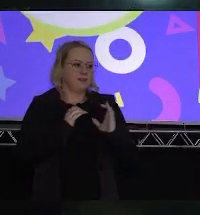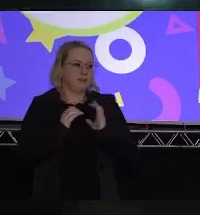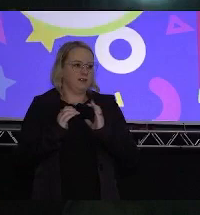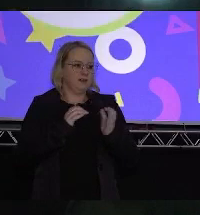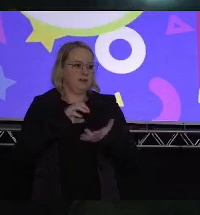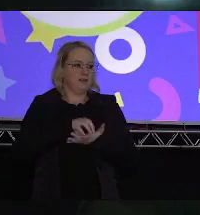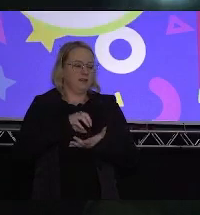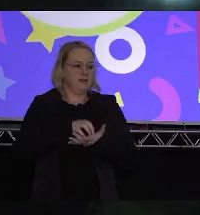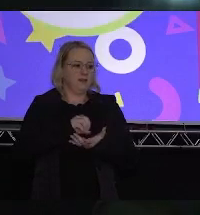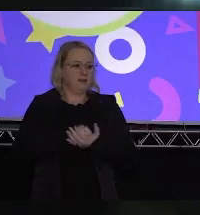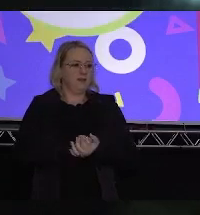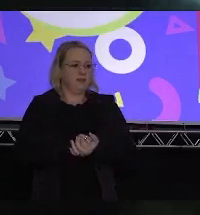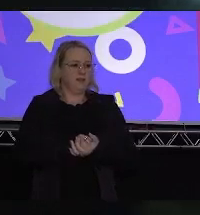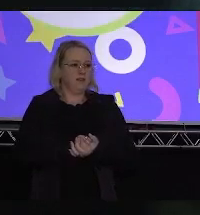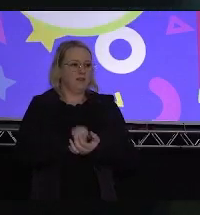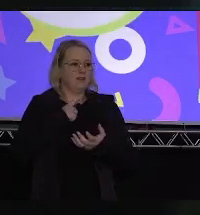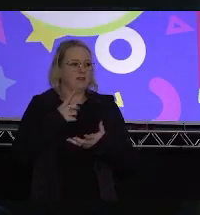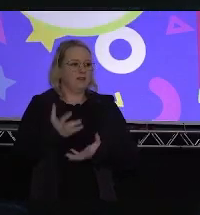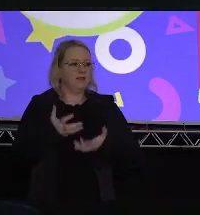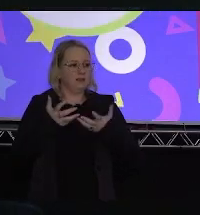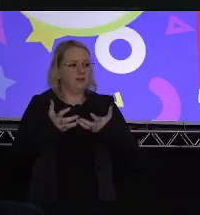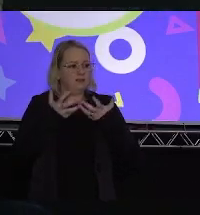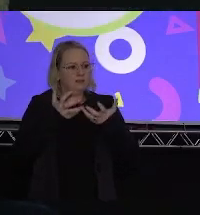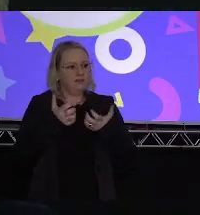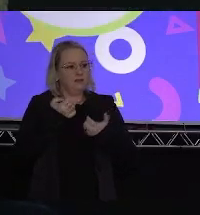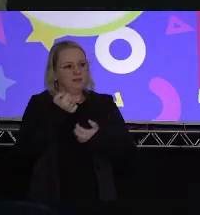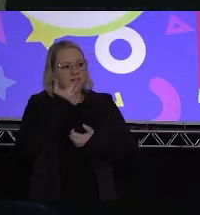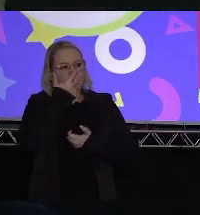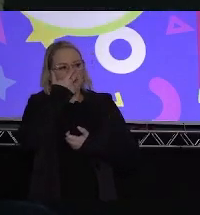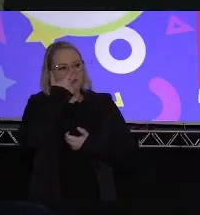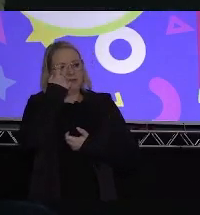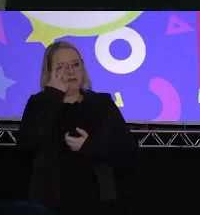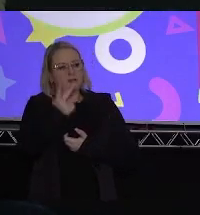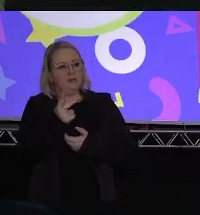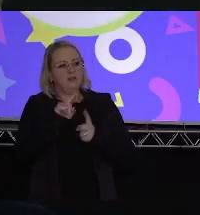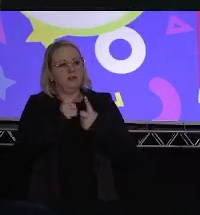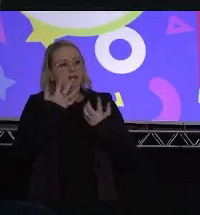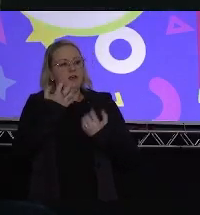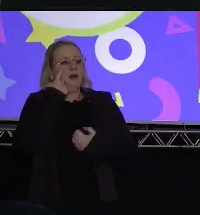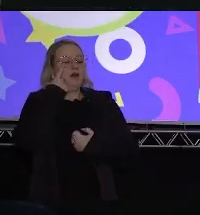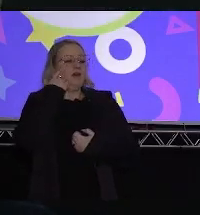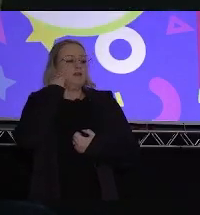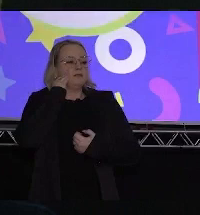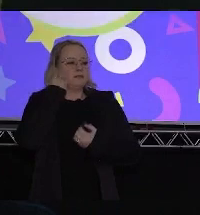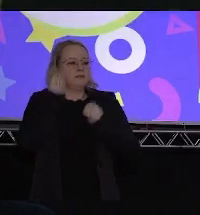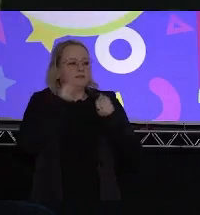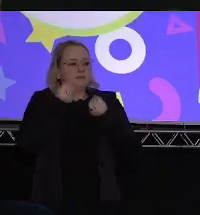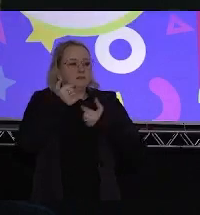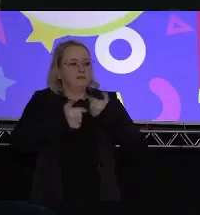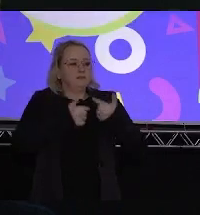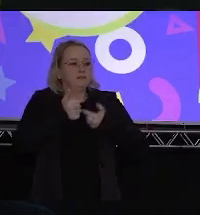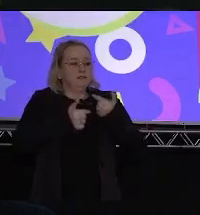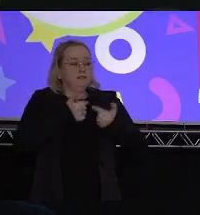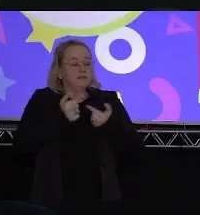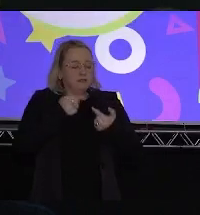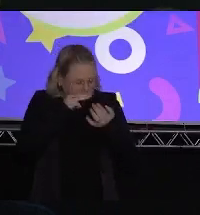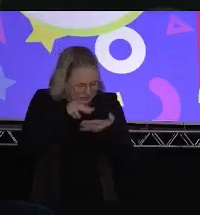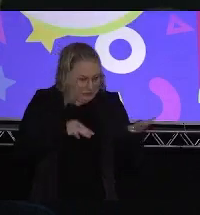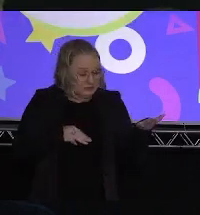a gente tem uma iniciativa bem semelhante. Eu queria entender como que vocês trabalharam a questão da